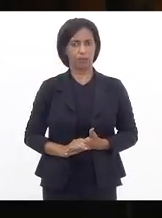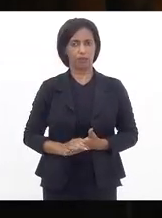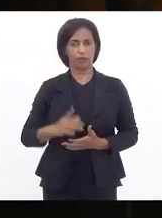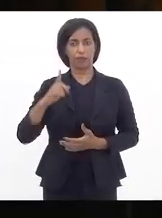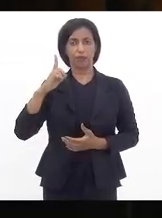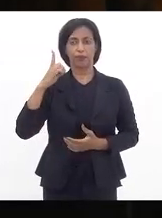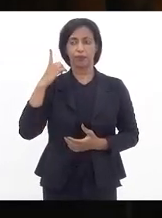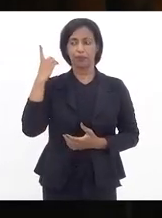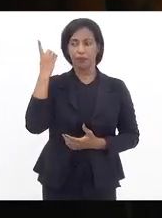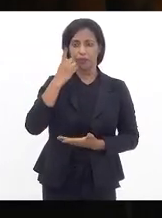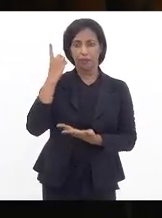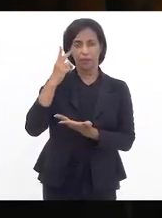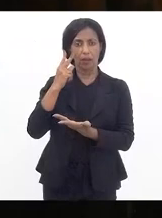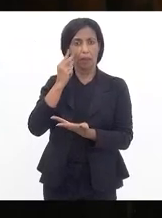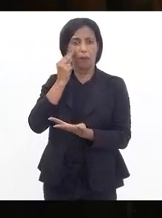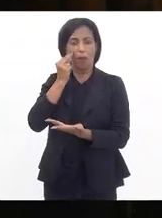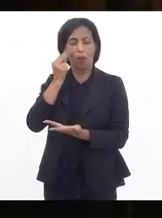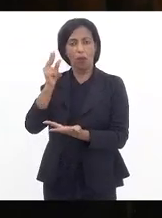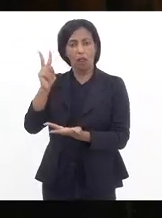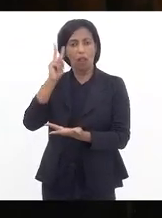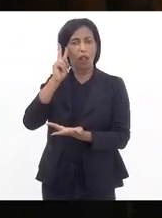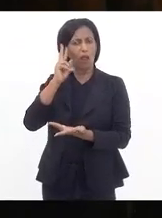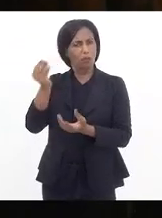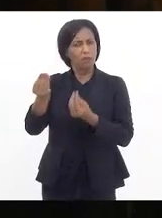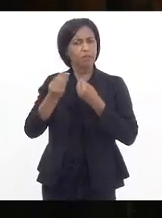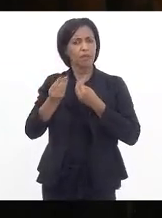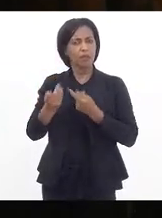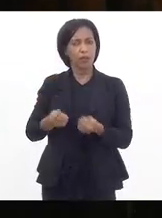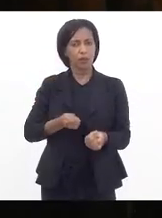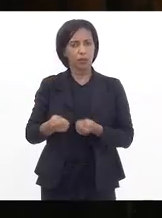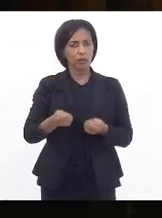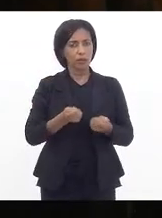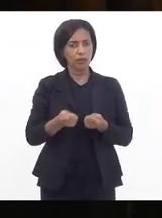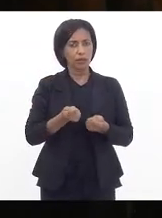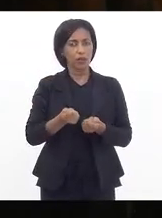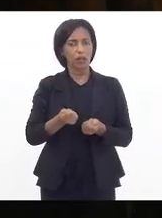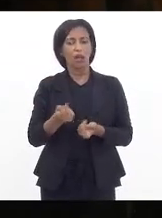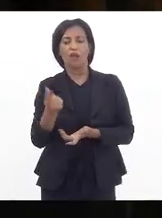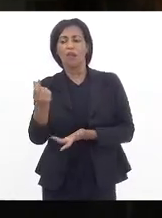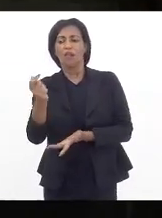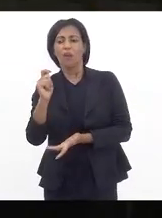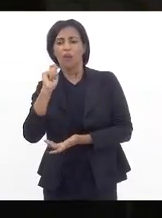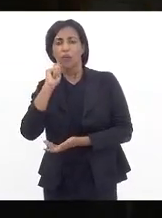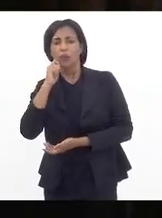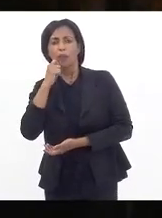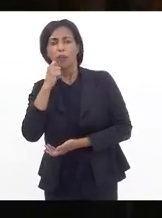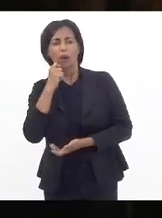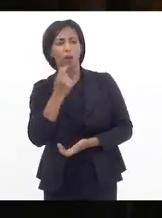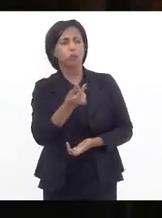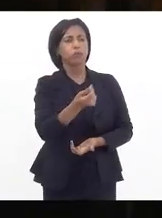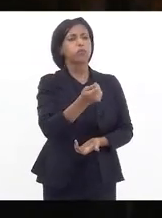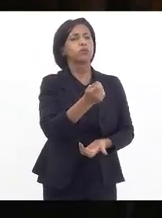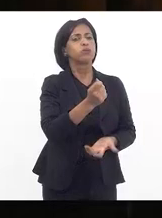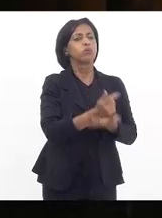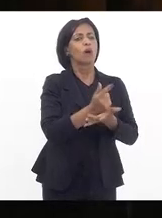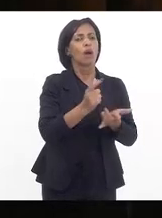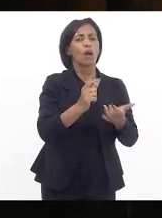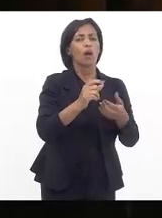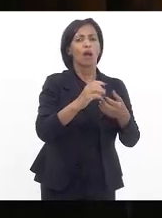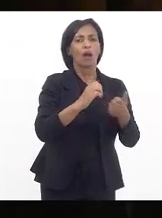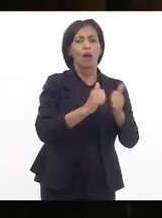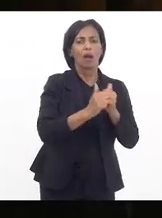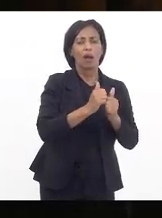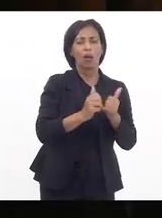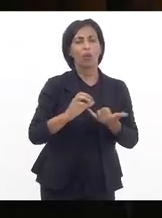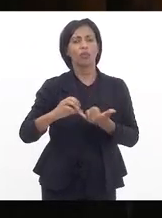Deputado da Mônica Francisco nos lembra bem economia o preço do Pão é o preço do arroz é o preço do